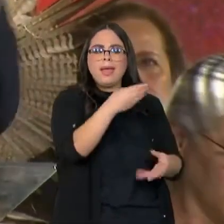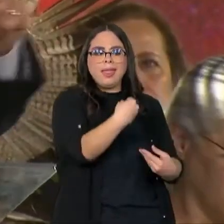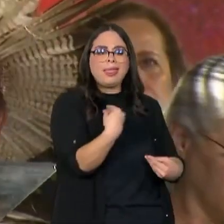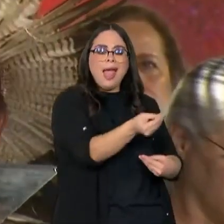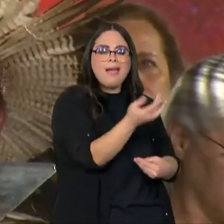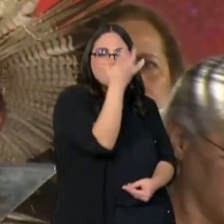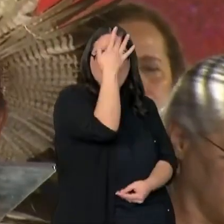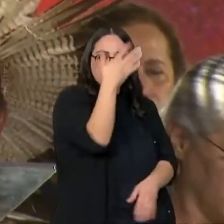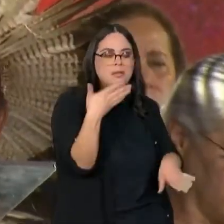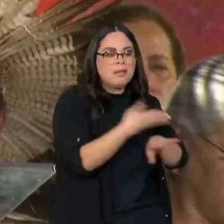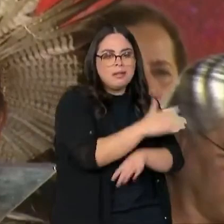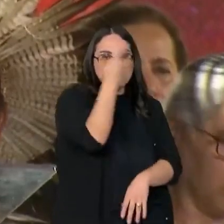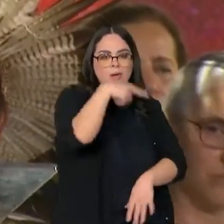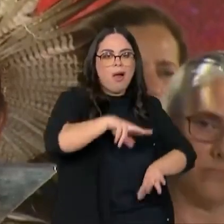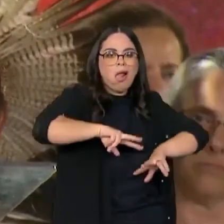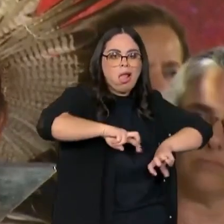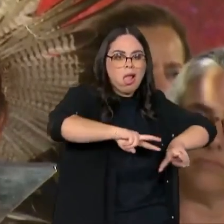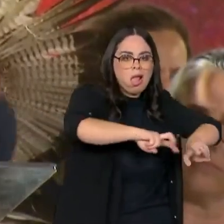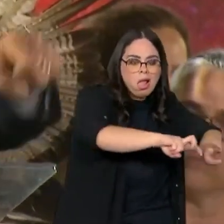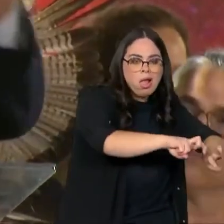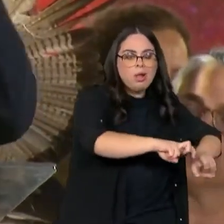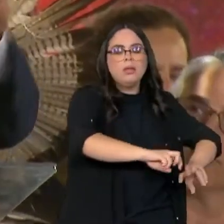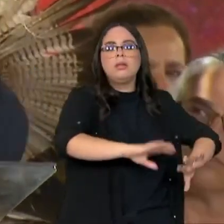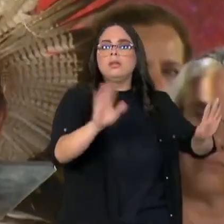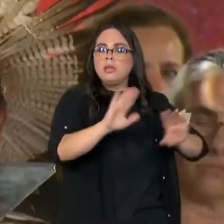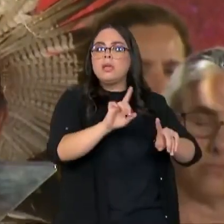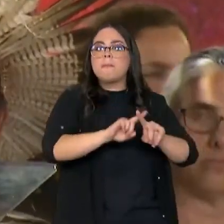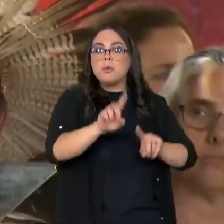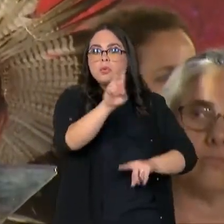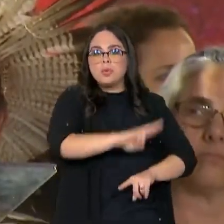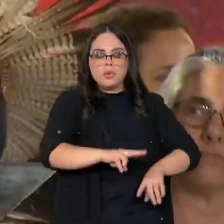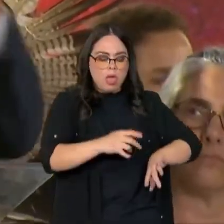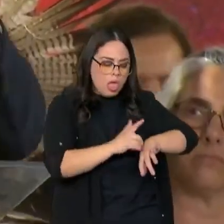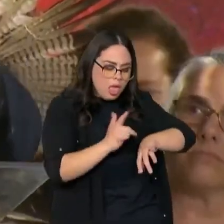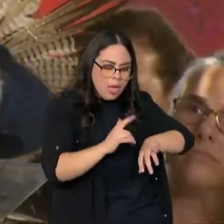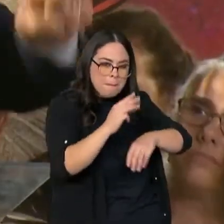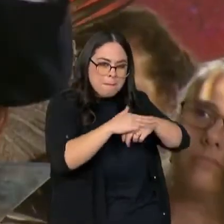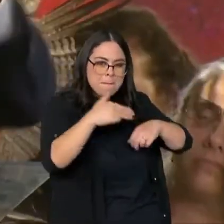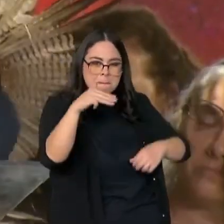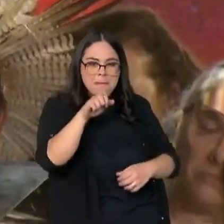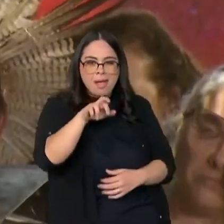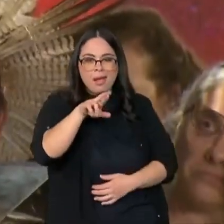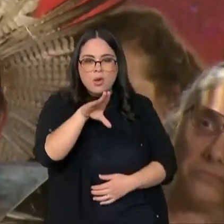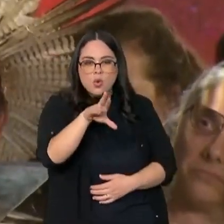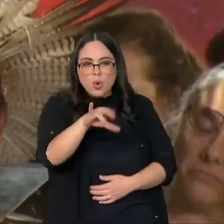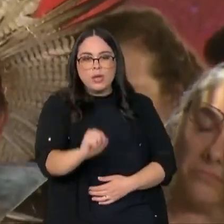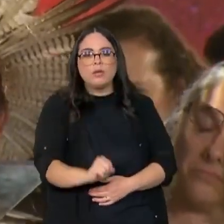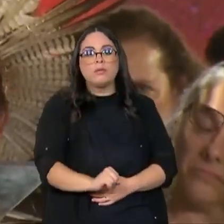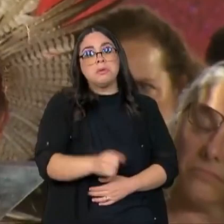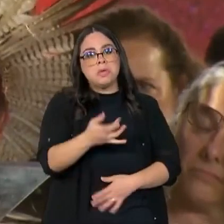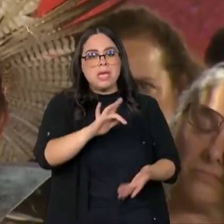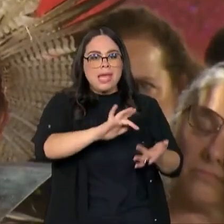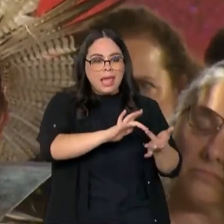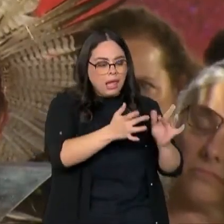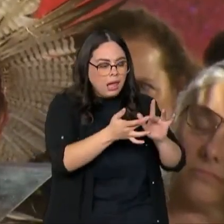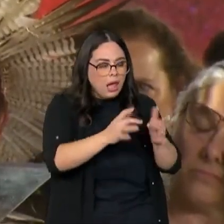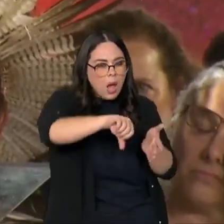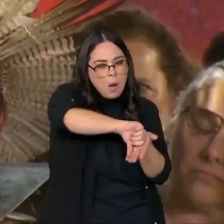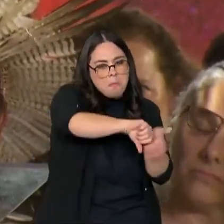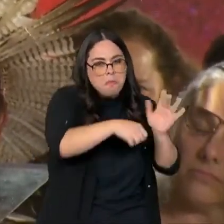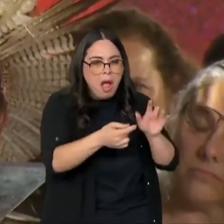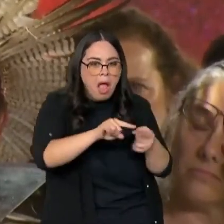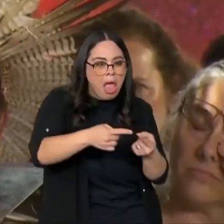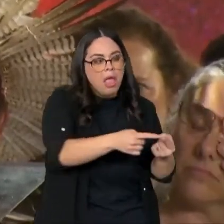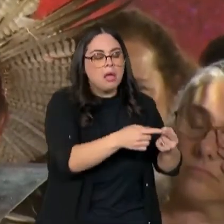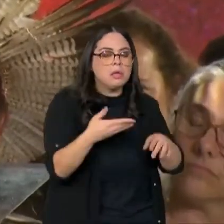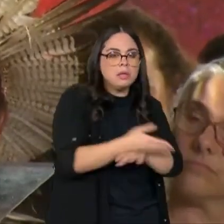a entrada de garimpeiro, que facilitava o uso de mercúrio, que facilitava a entrada do crime organizado. Vocês